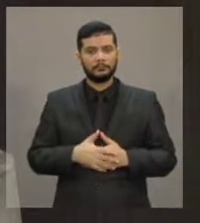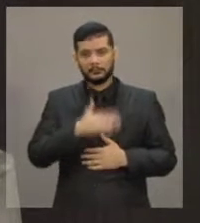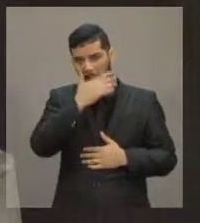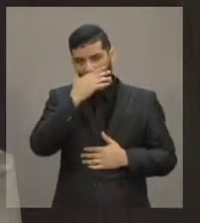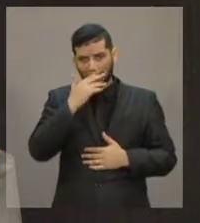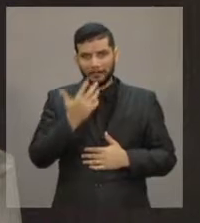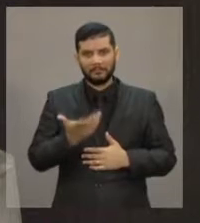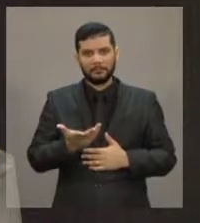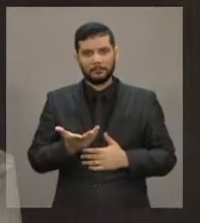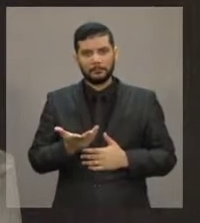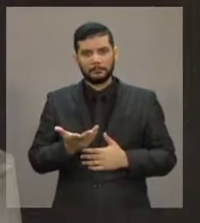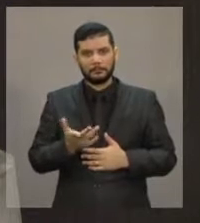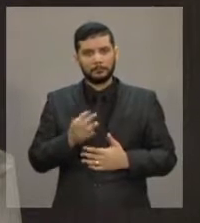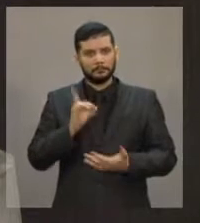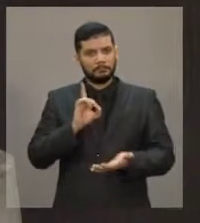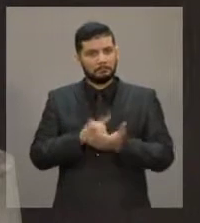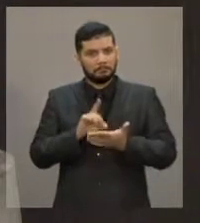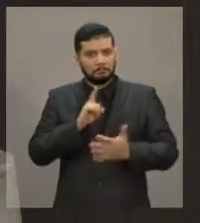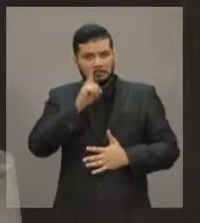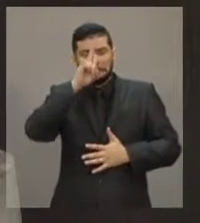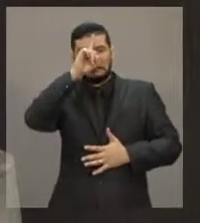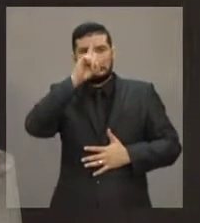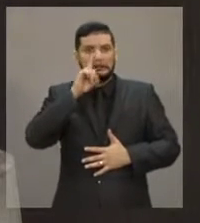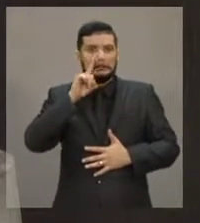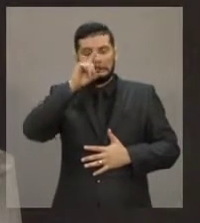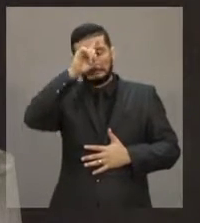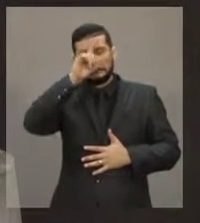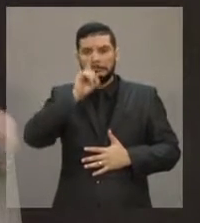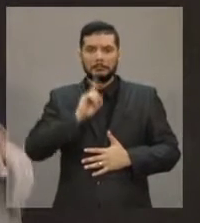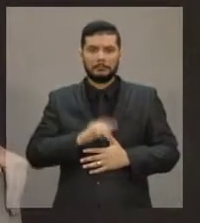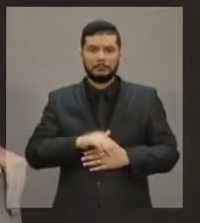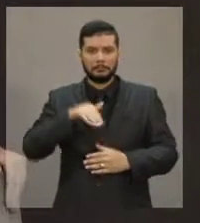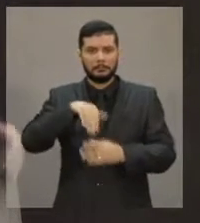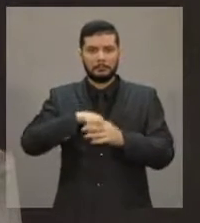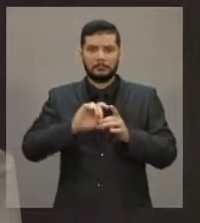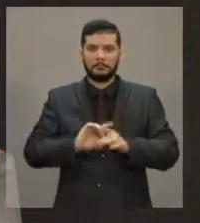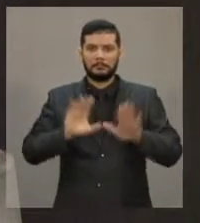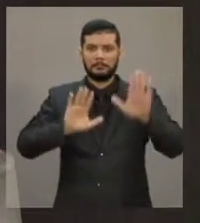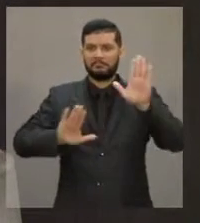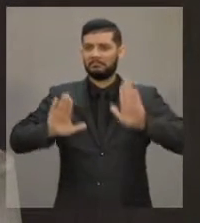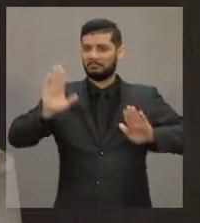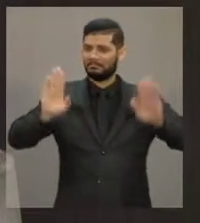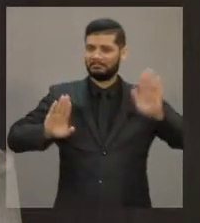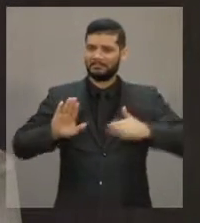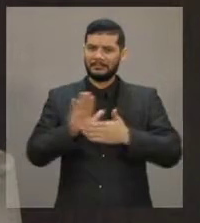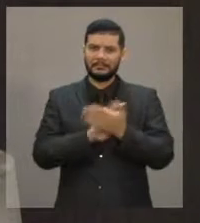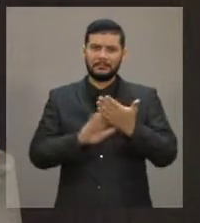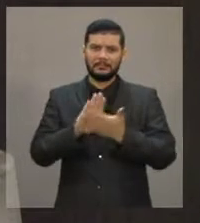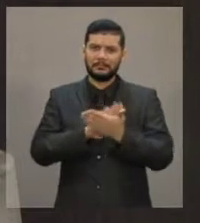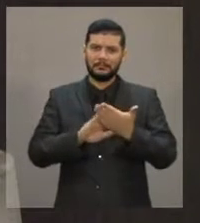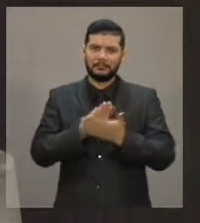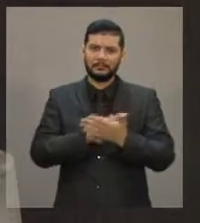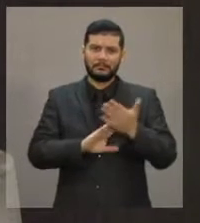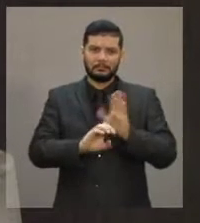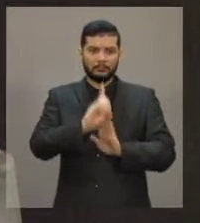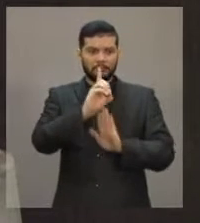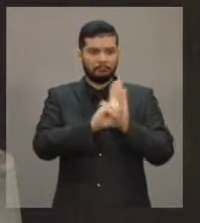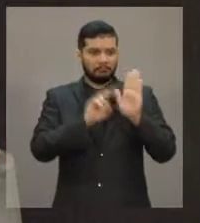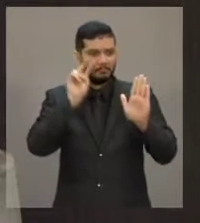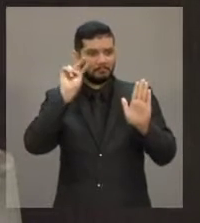deputado, nenhuma ameaça à democracia brasileira advinda do reconhecimento desses